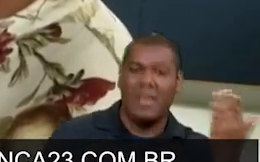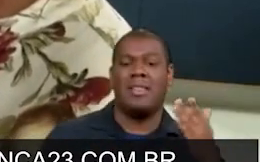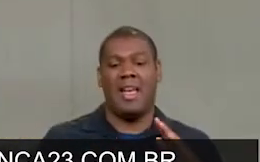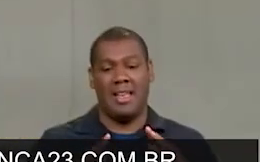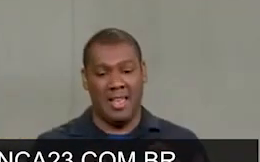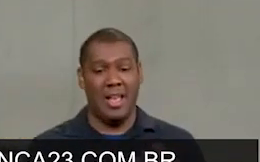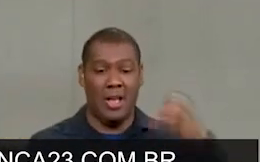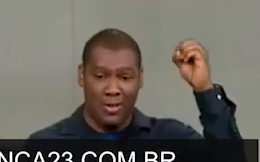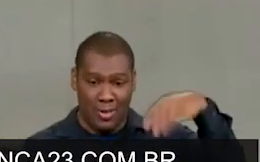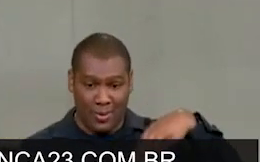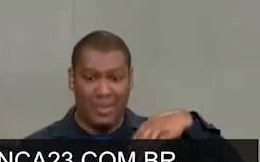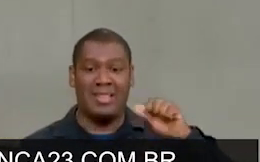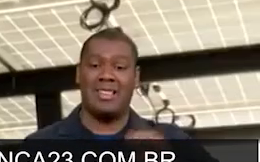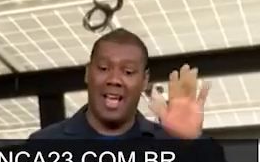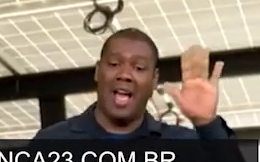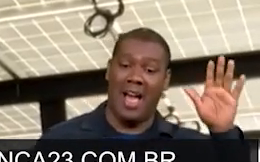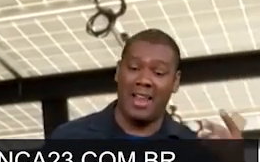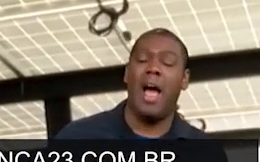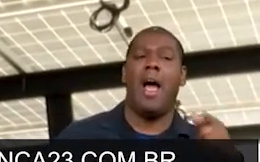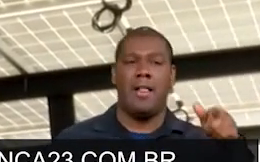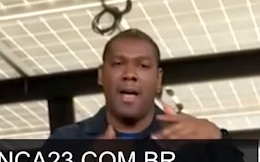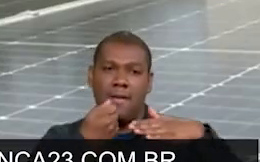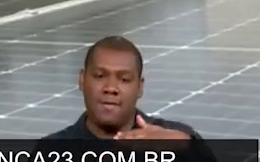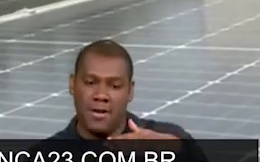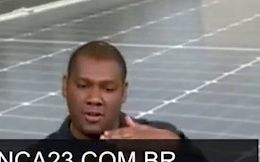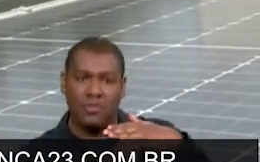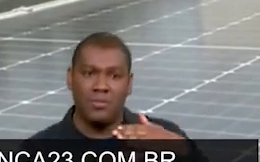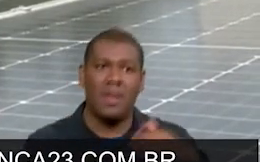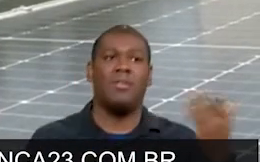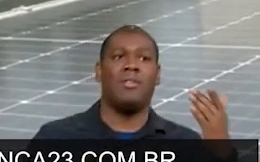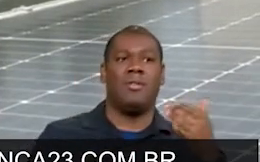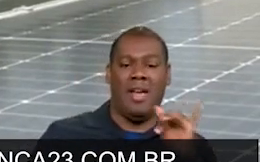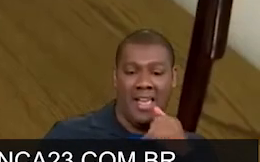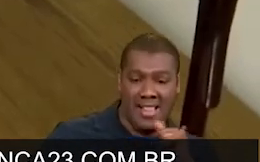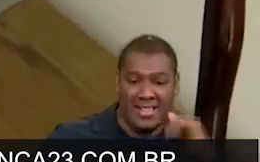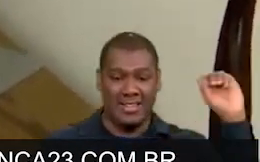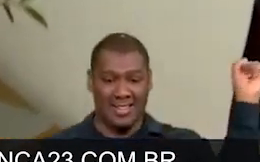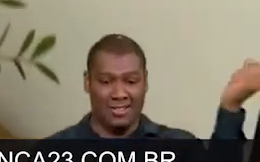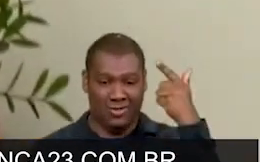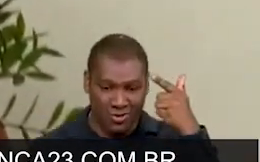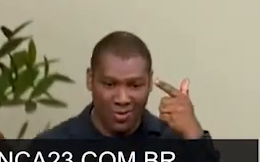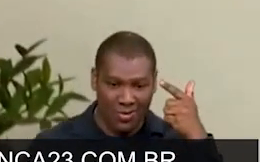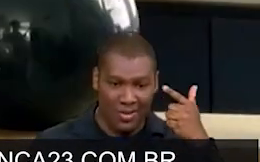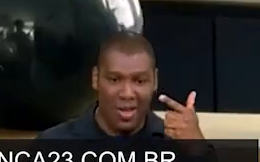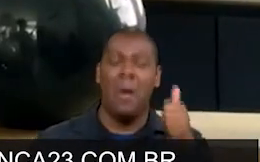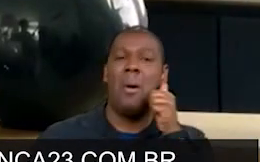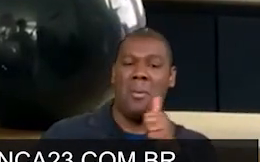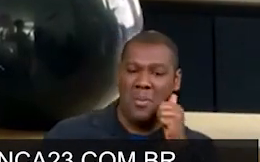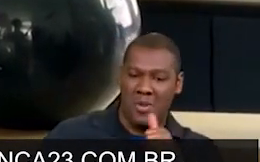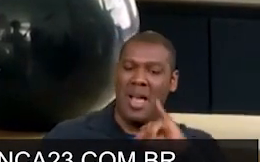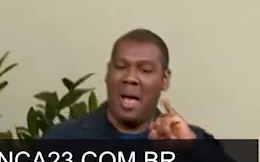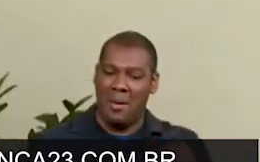foi colocar placas solares. O investimento deve ser recuperado em 4 anos, mas ela já está aproveitando